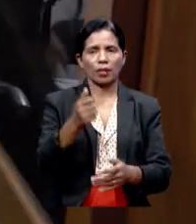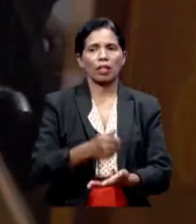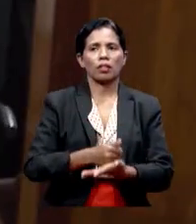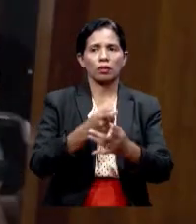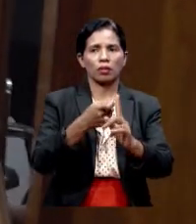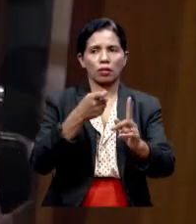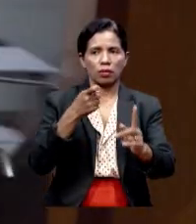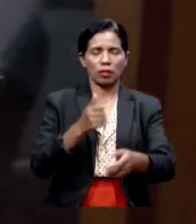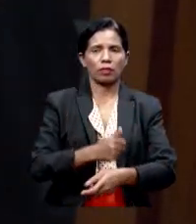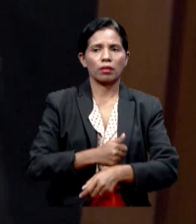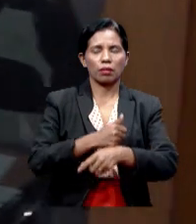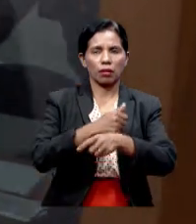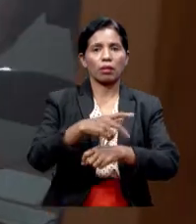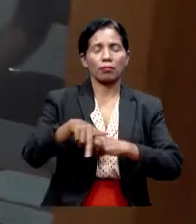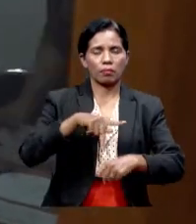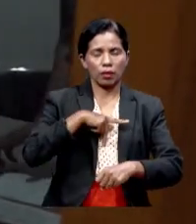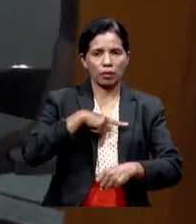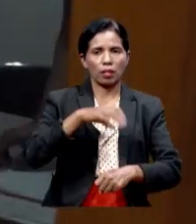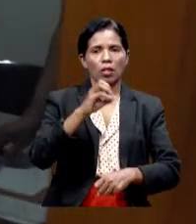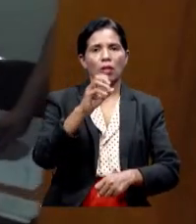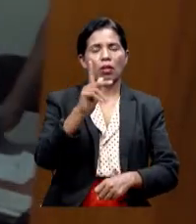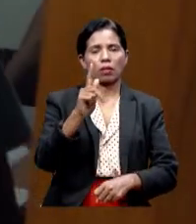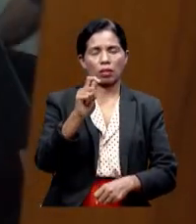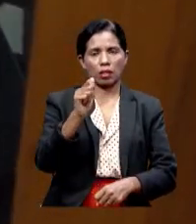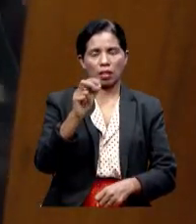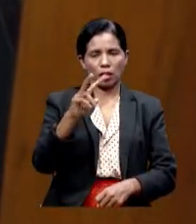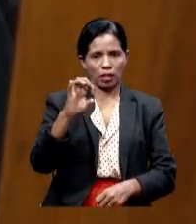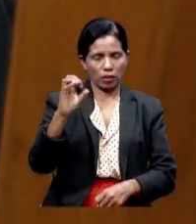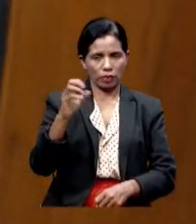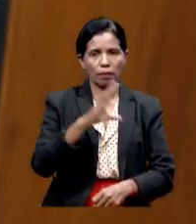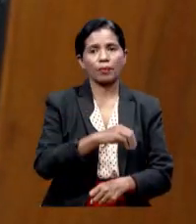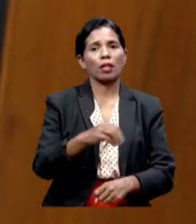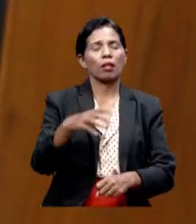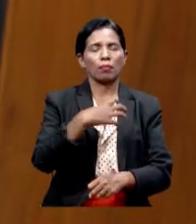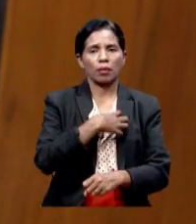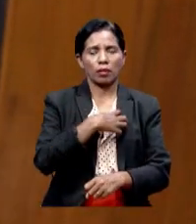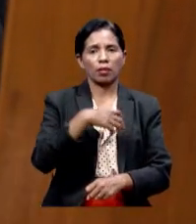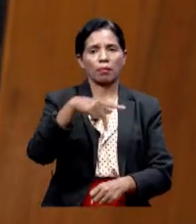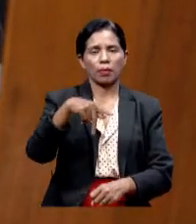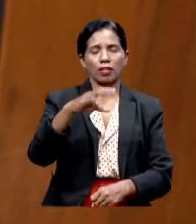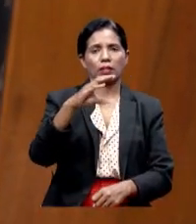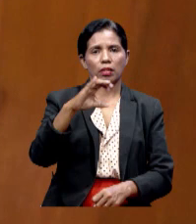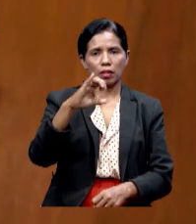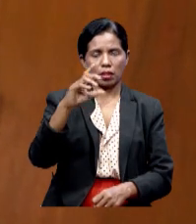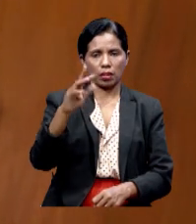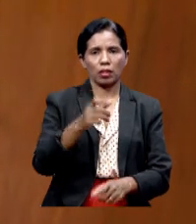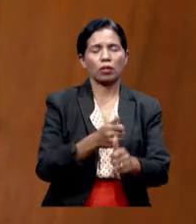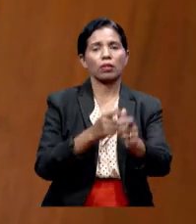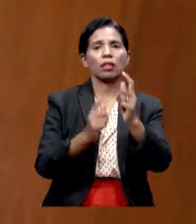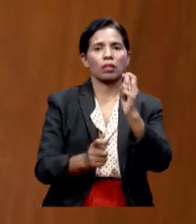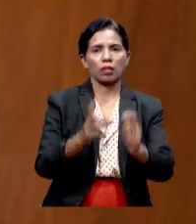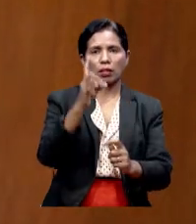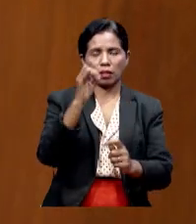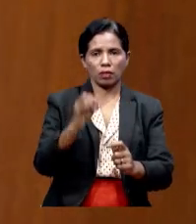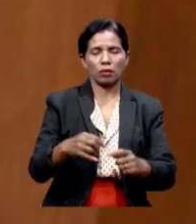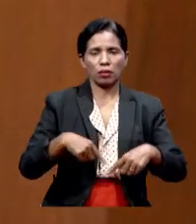legal José advogado privado Octavio Cardoso. Antes né, Polícia Científica e Investigação Criminal cumpre mandado do Tribunal Dili, onde